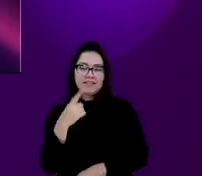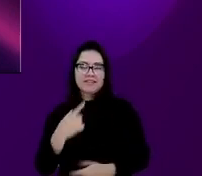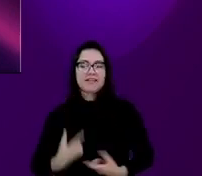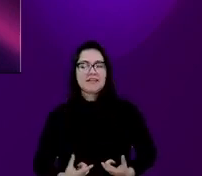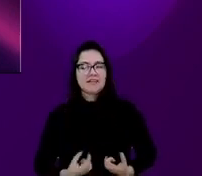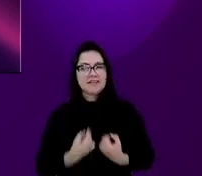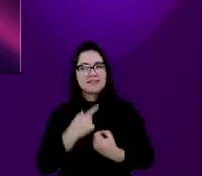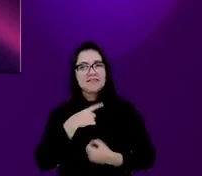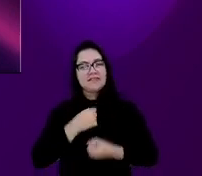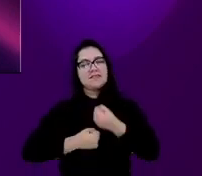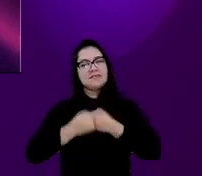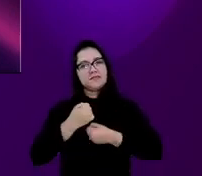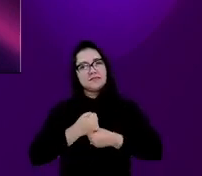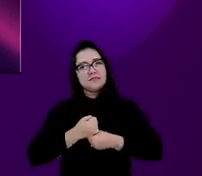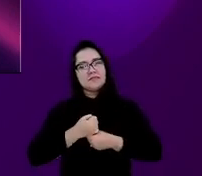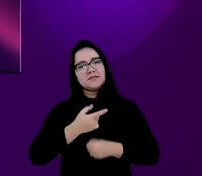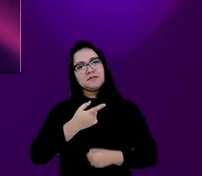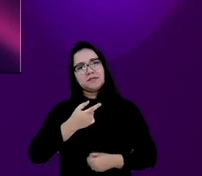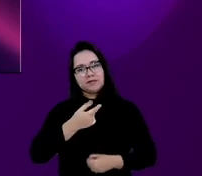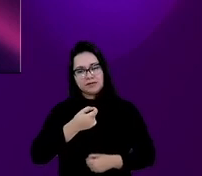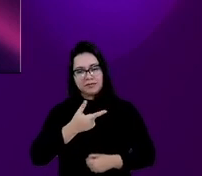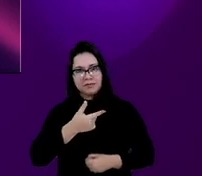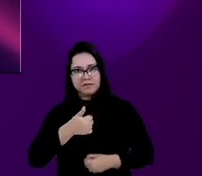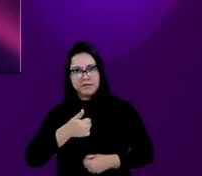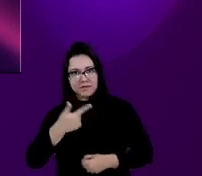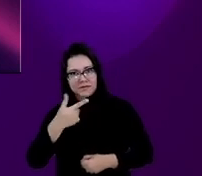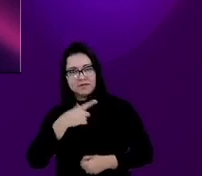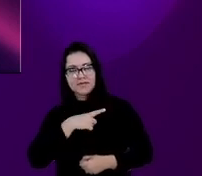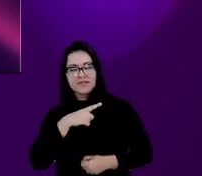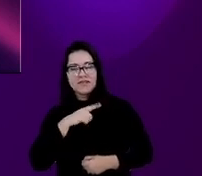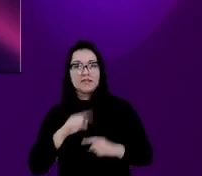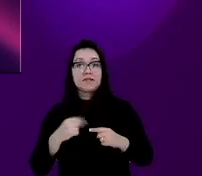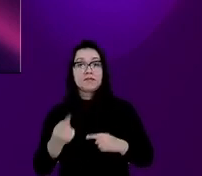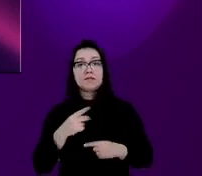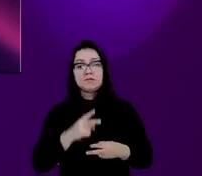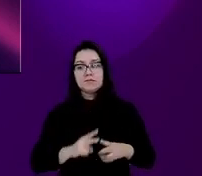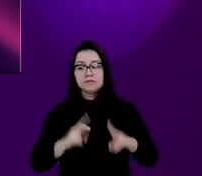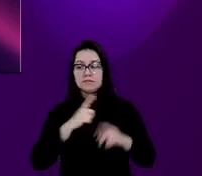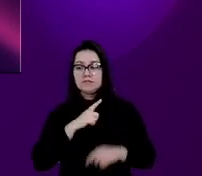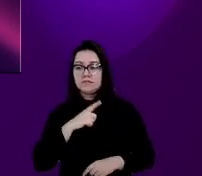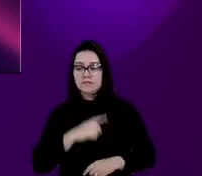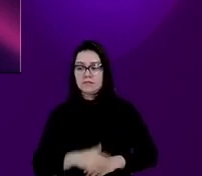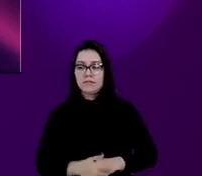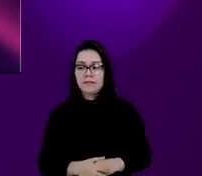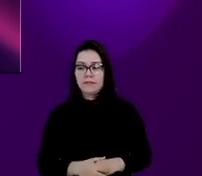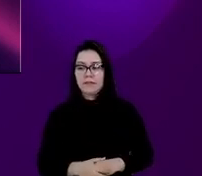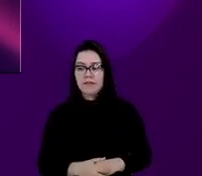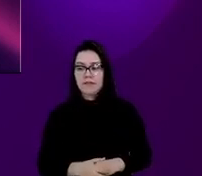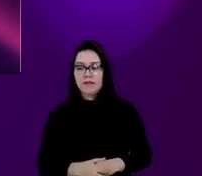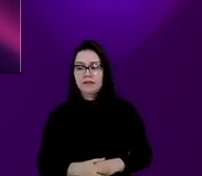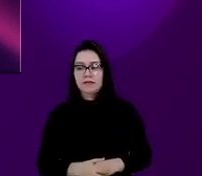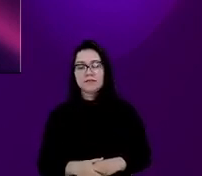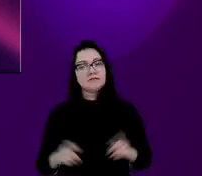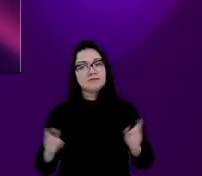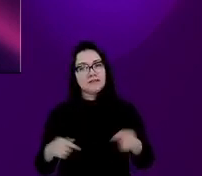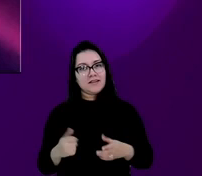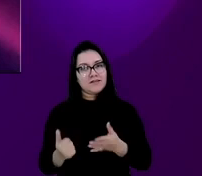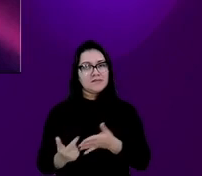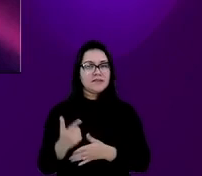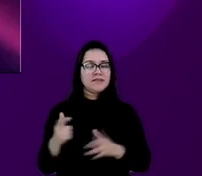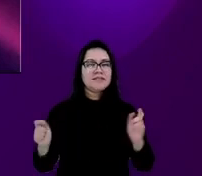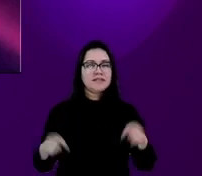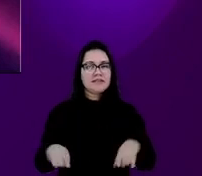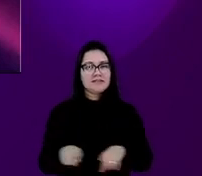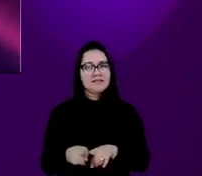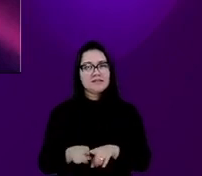8 de maio de 2012, e logo em seguida a gente seguiu no Samaritano. O Samaritano teve o privilégio de poder comprar, e aí o Rafa fez